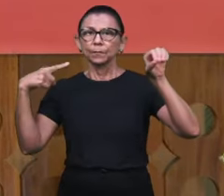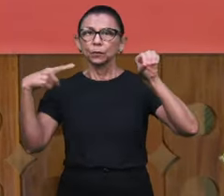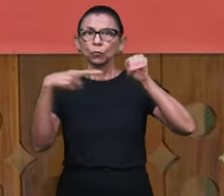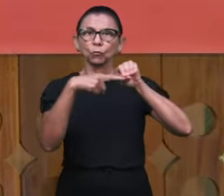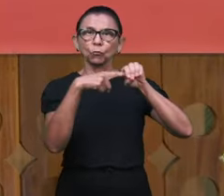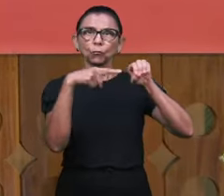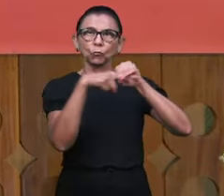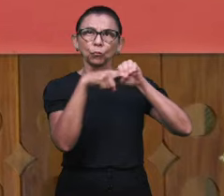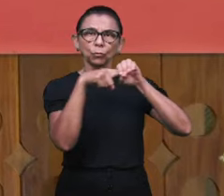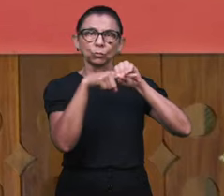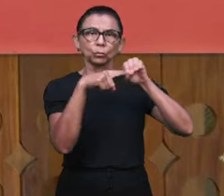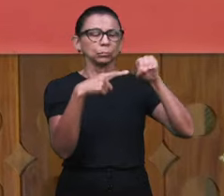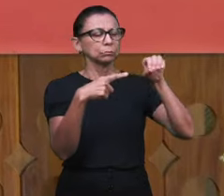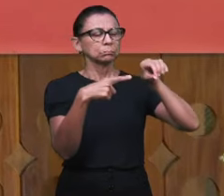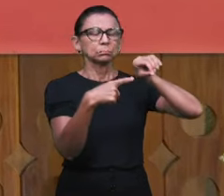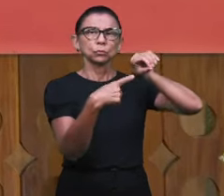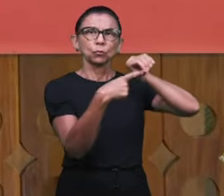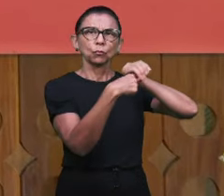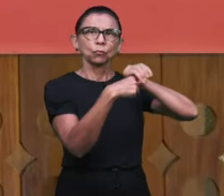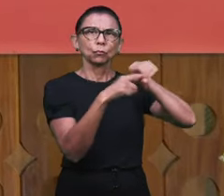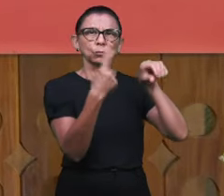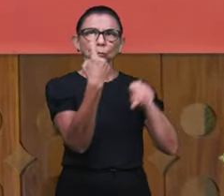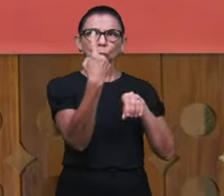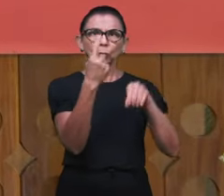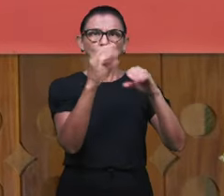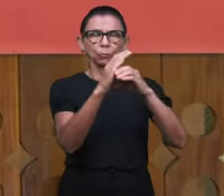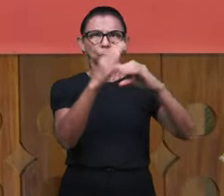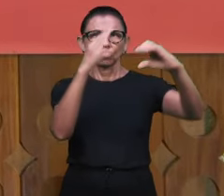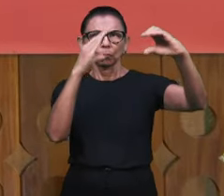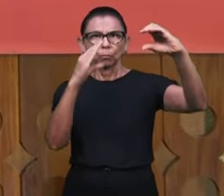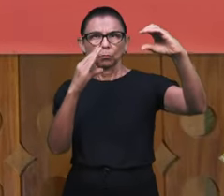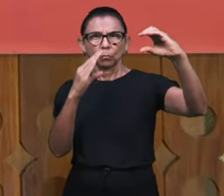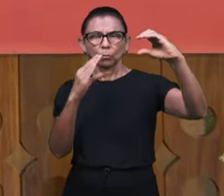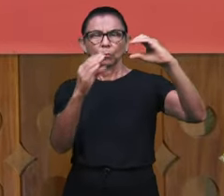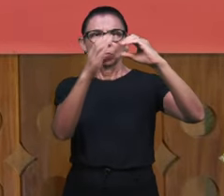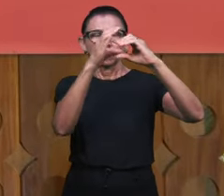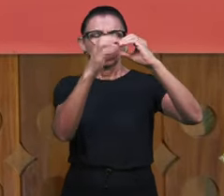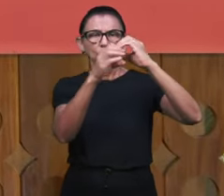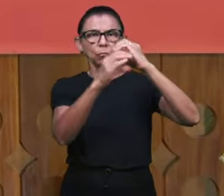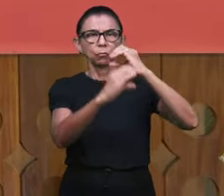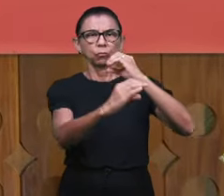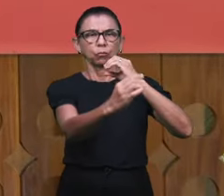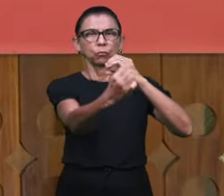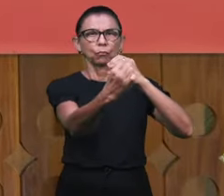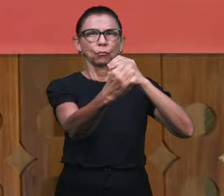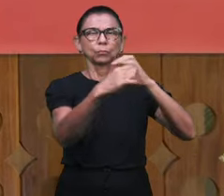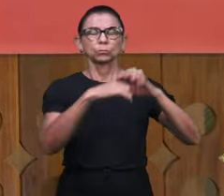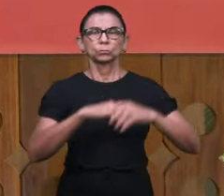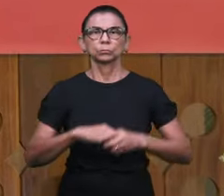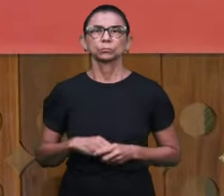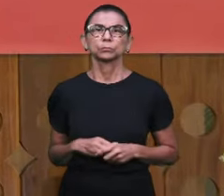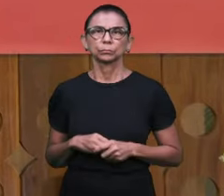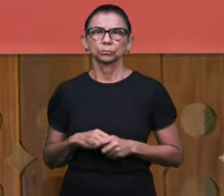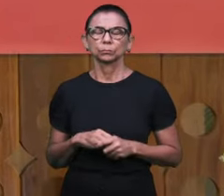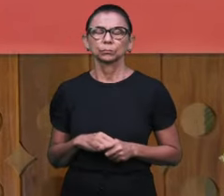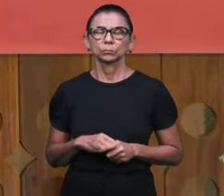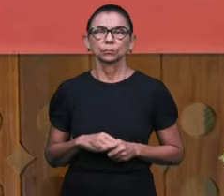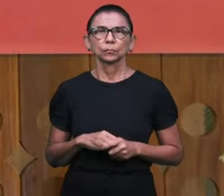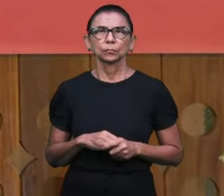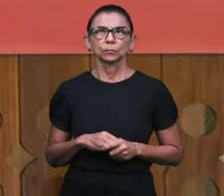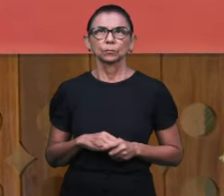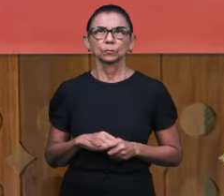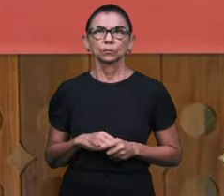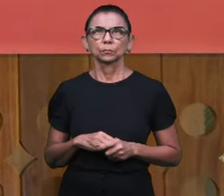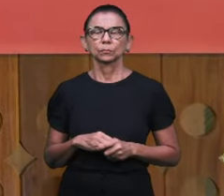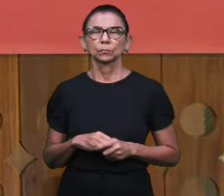que passar ali para nós é o sopro do Pai, a palavra. É isso